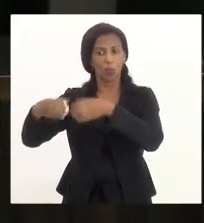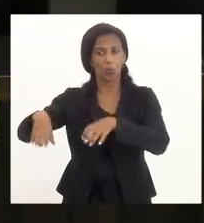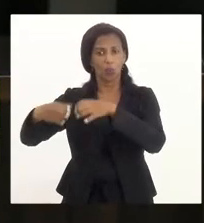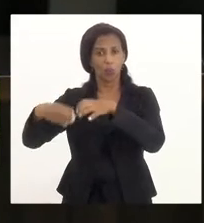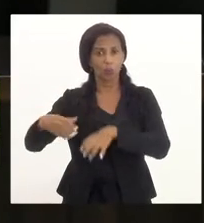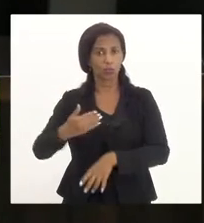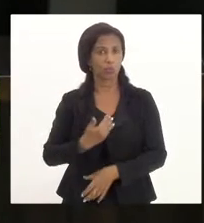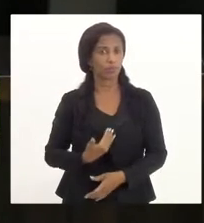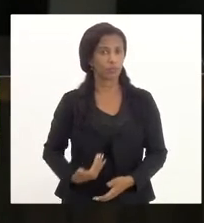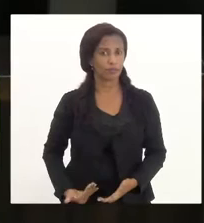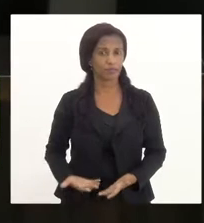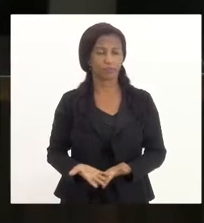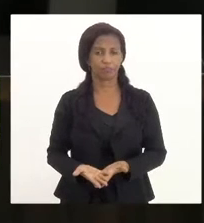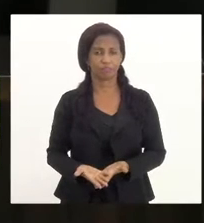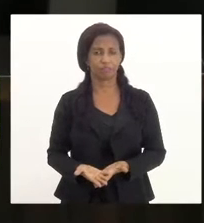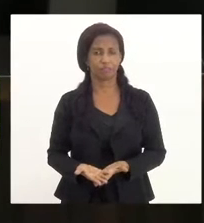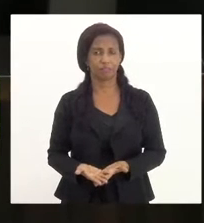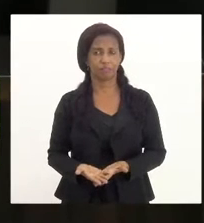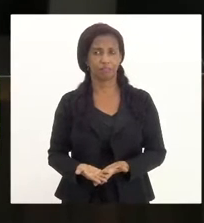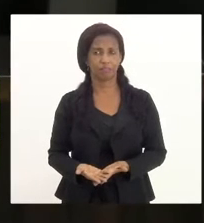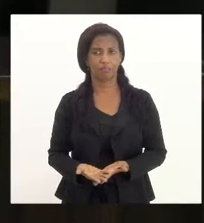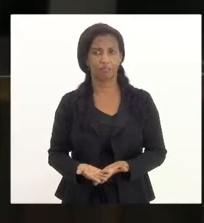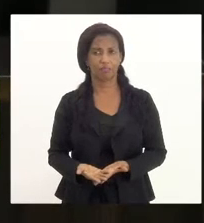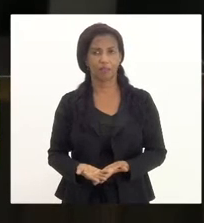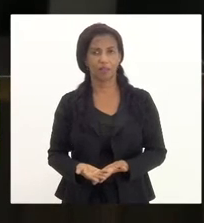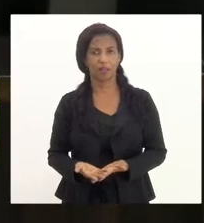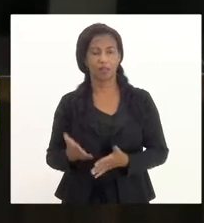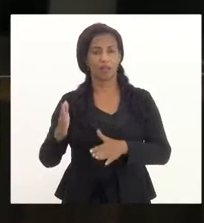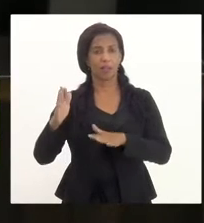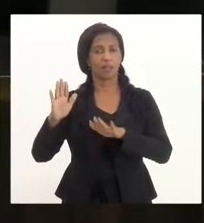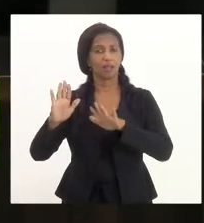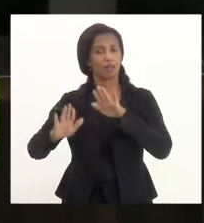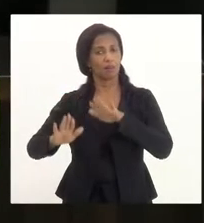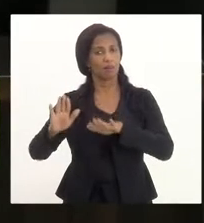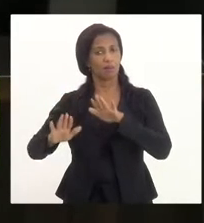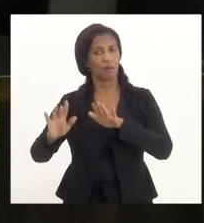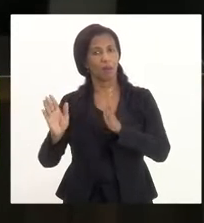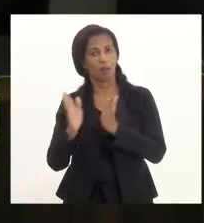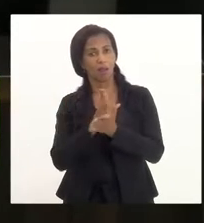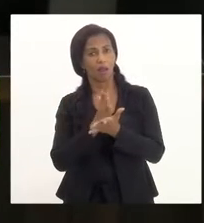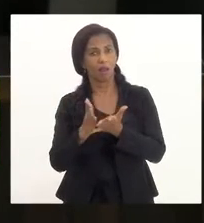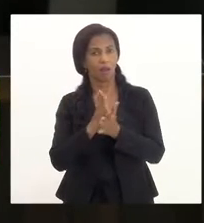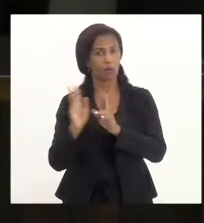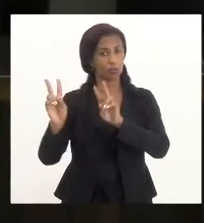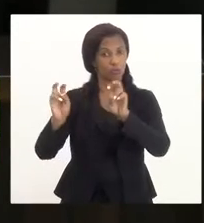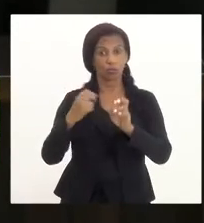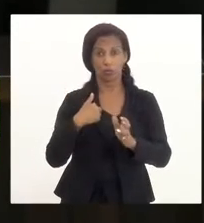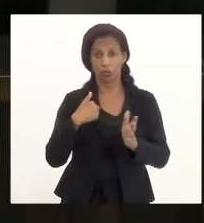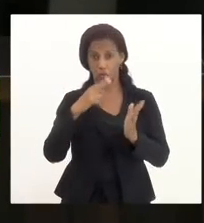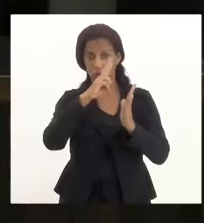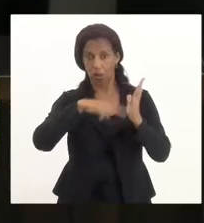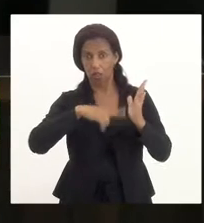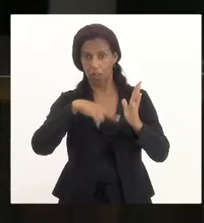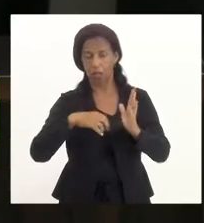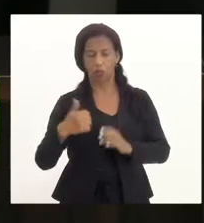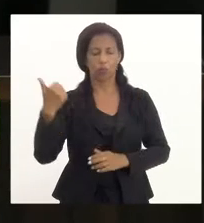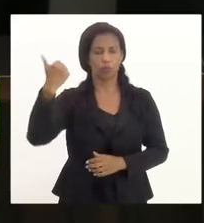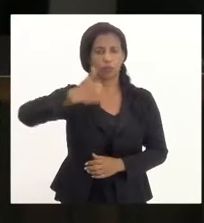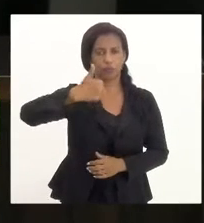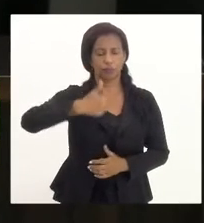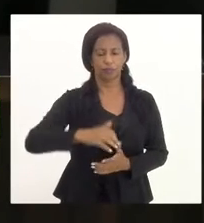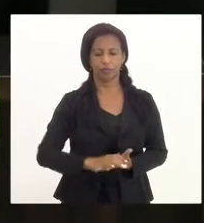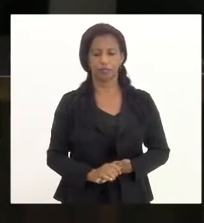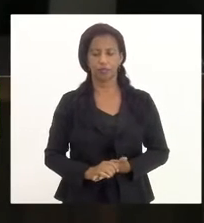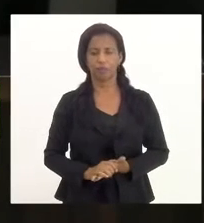concursos públicos ressalvadas as seguintes hipóteses eu tô só lendo o que está escrito